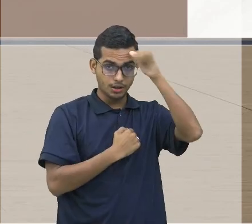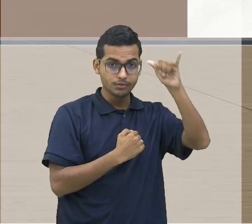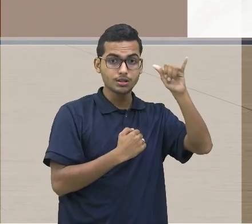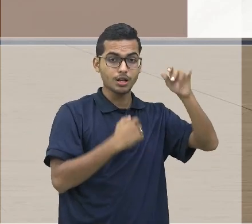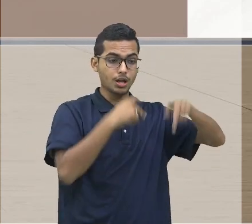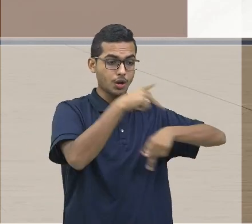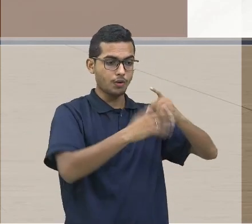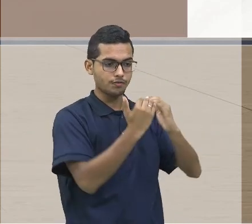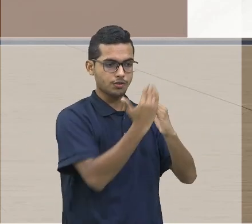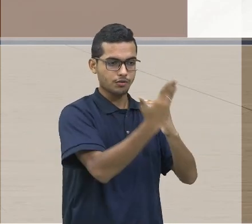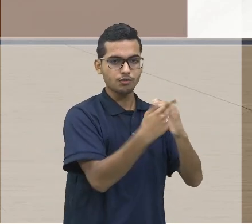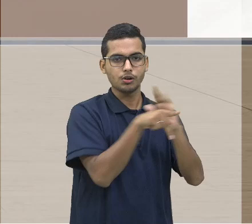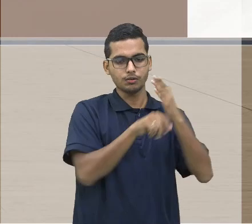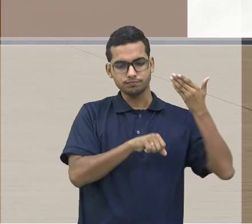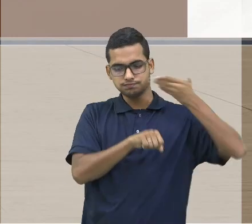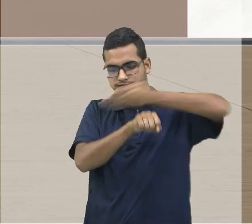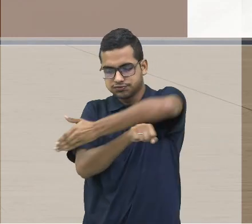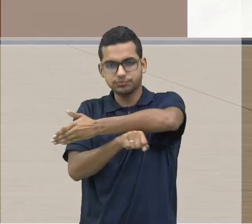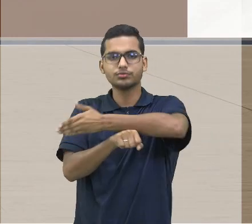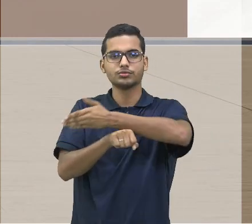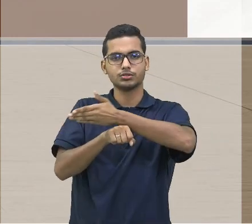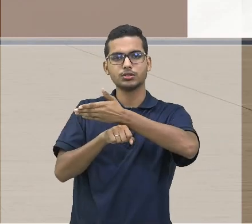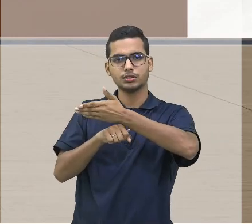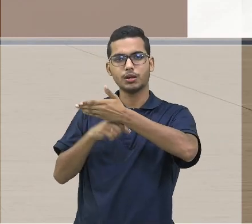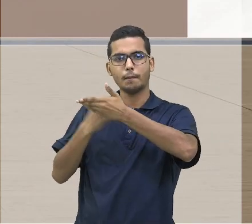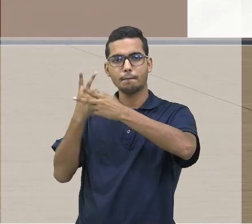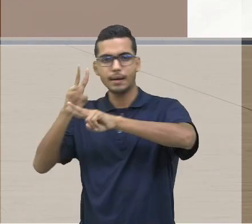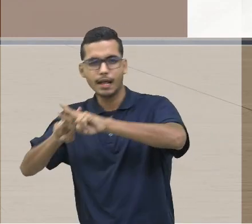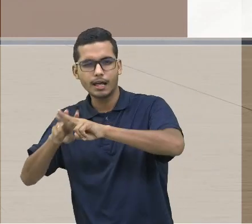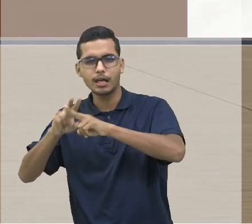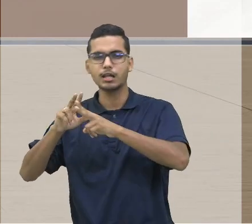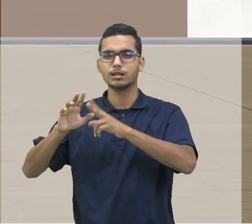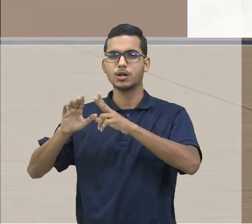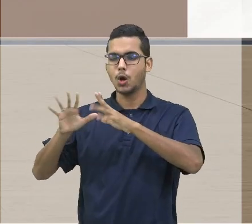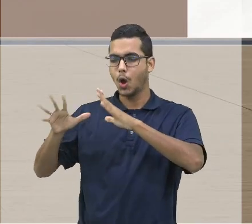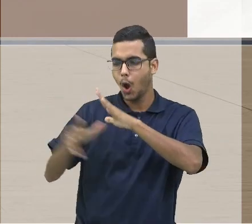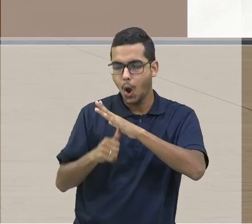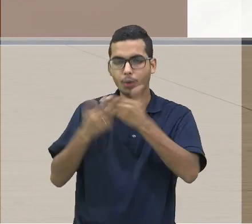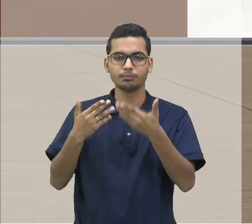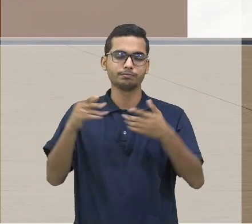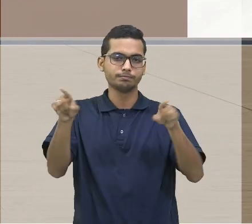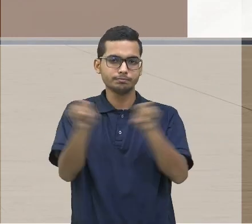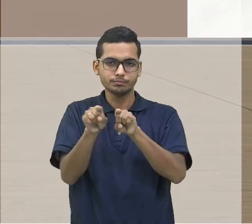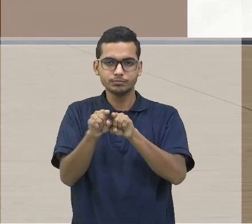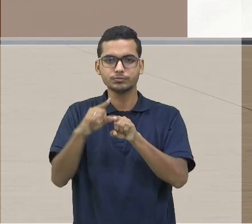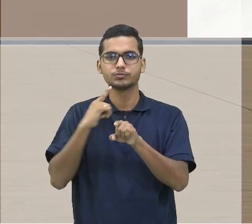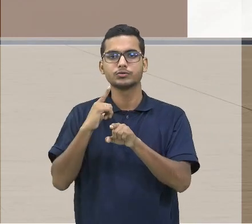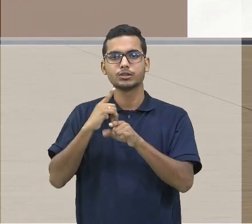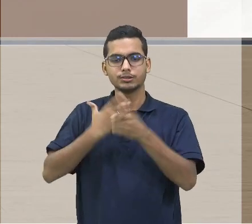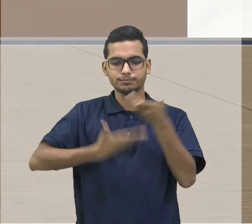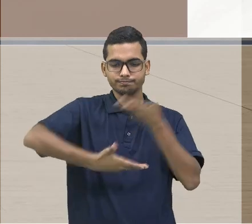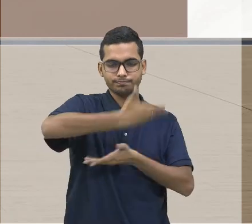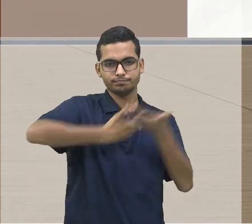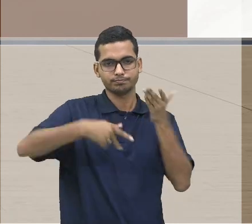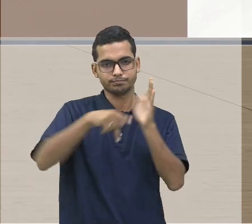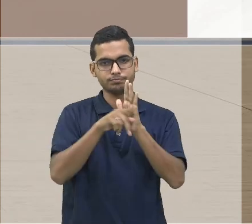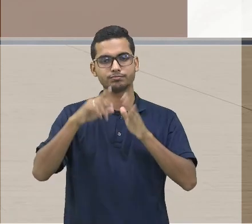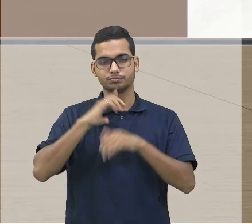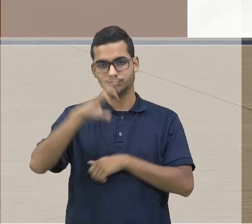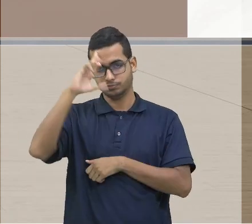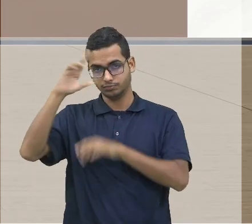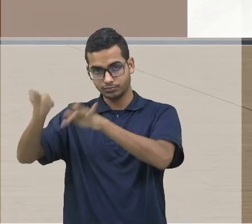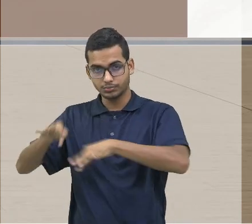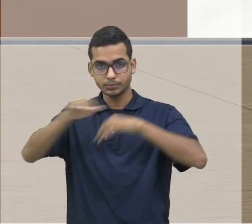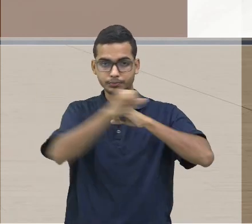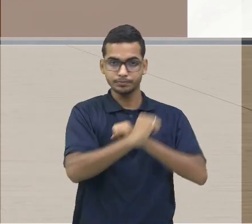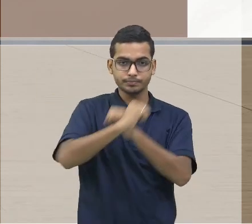esses tributos, né? Um deles é chamado a corvéia, onde em uma determinada época do ano, essas